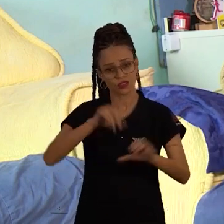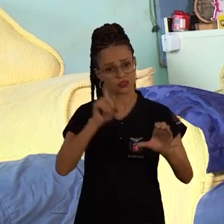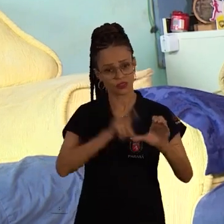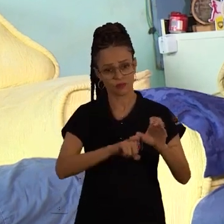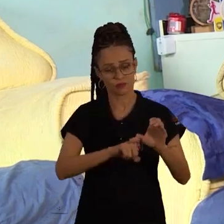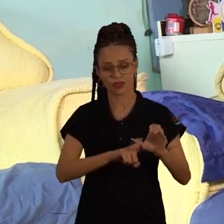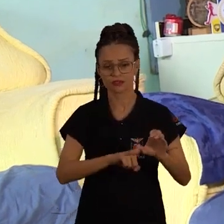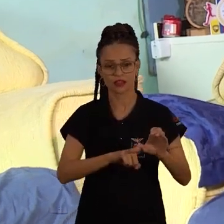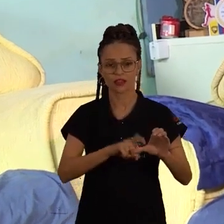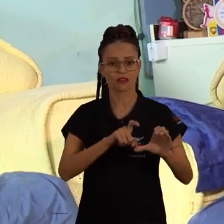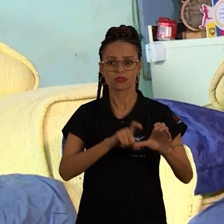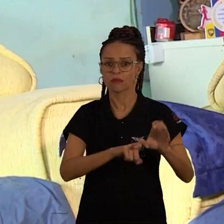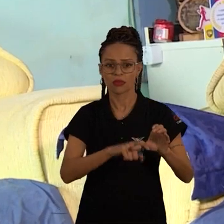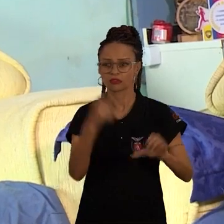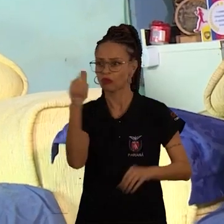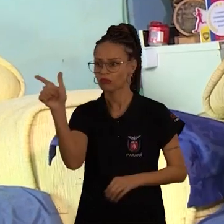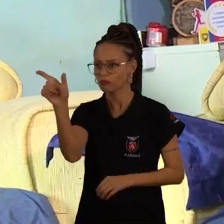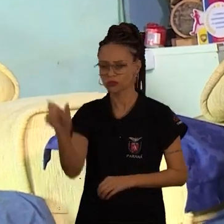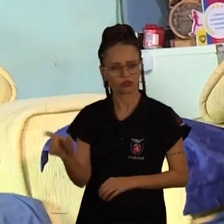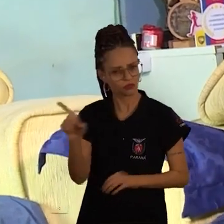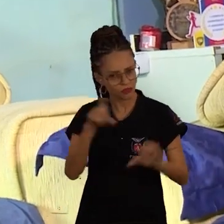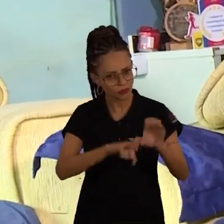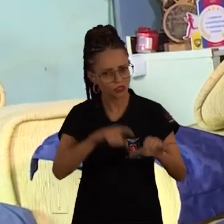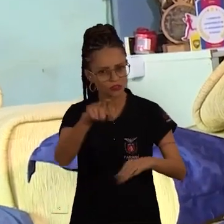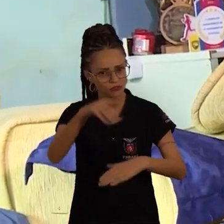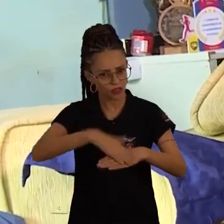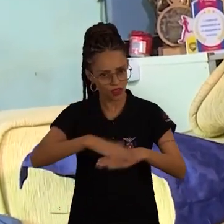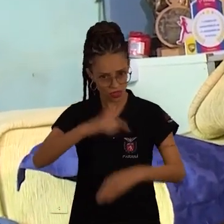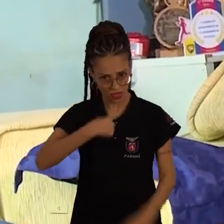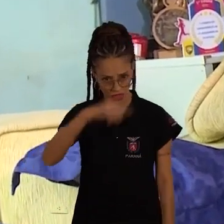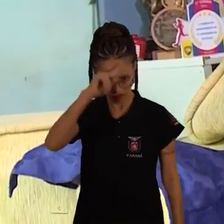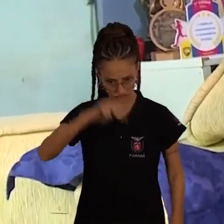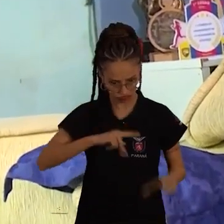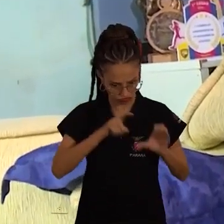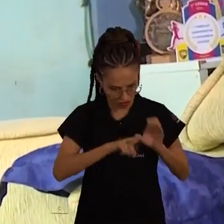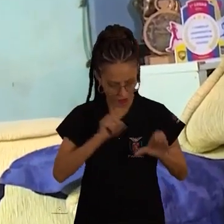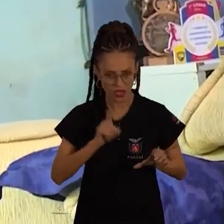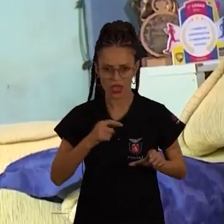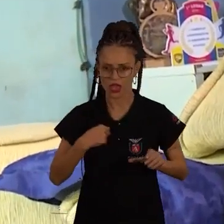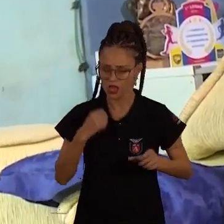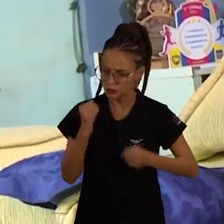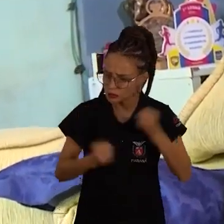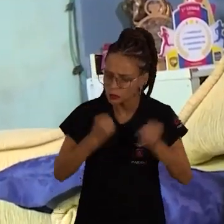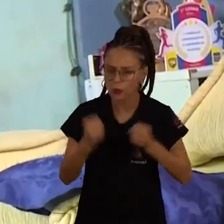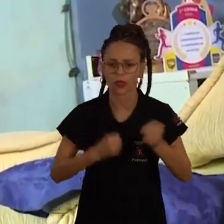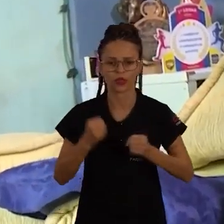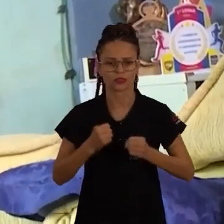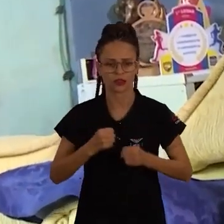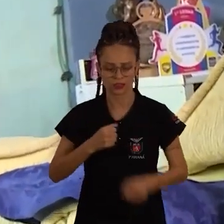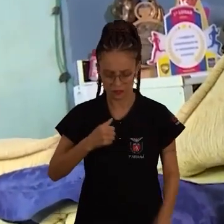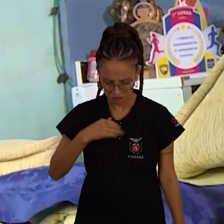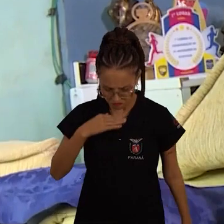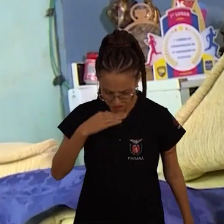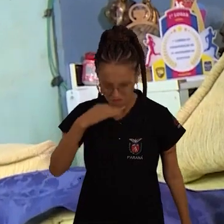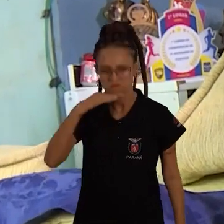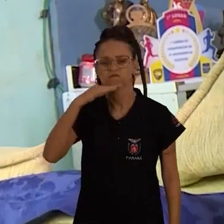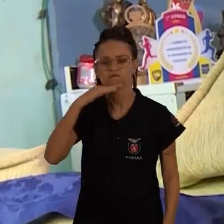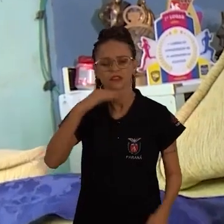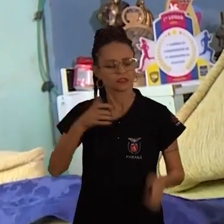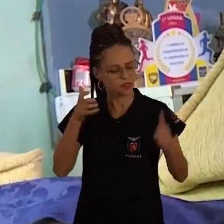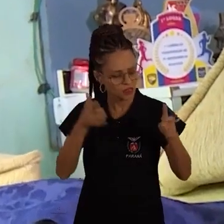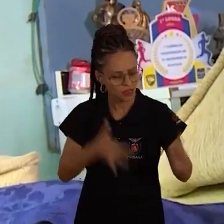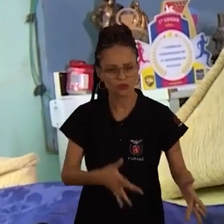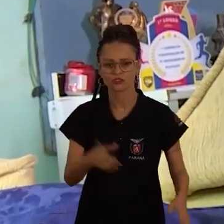você. Não depende de ninguém, depende de você mesmo. Eu dependi de mim. Eu tive que correr atrás, não abaixar a cabeça,